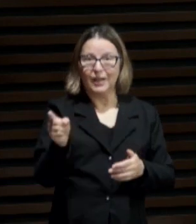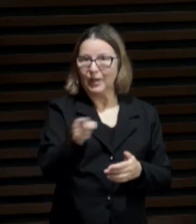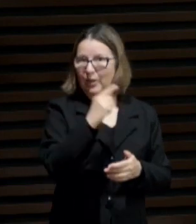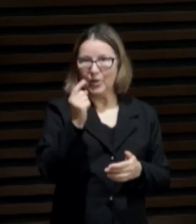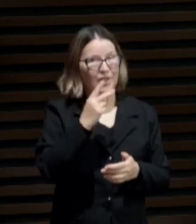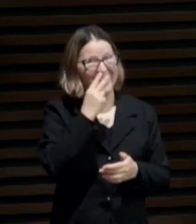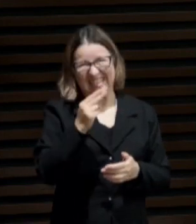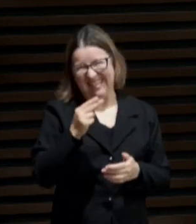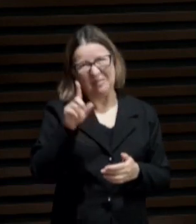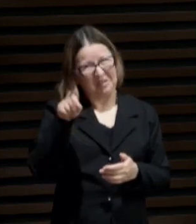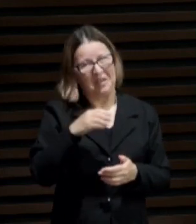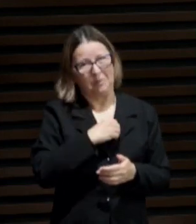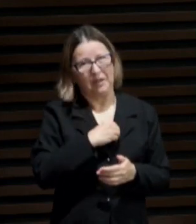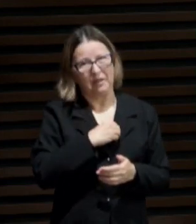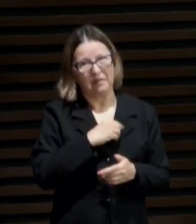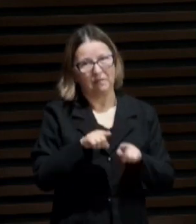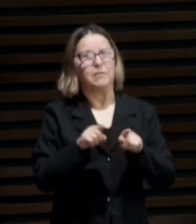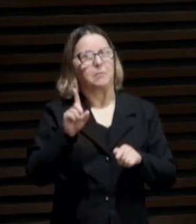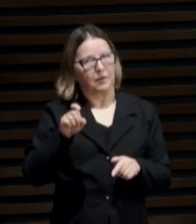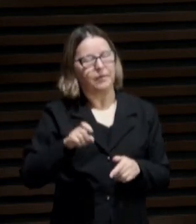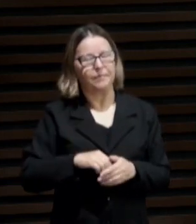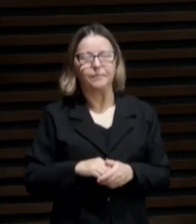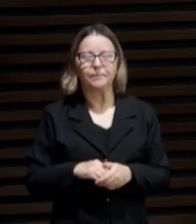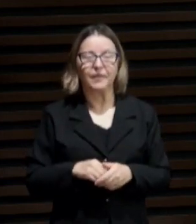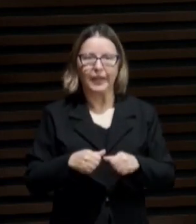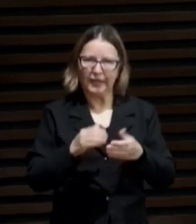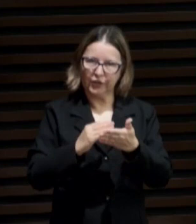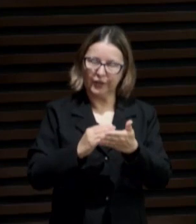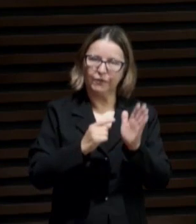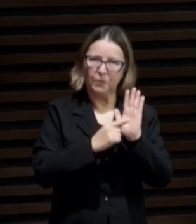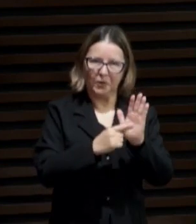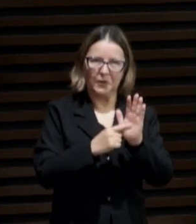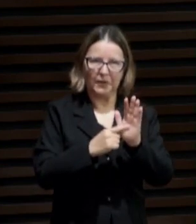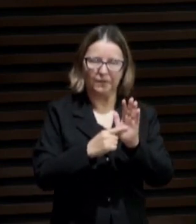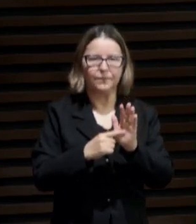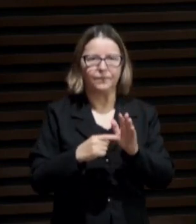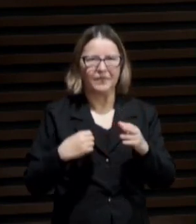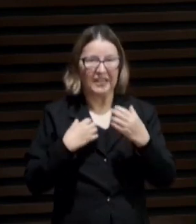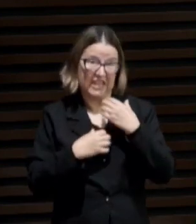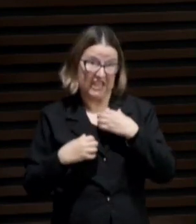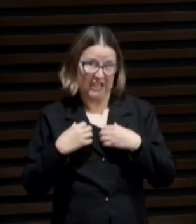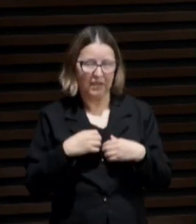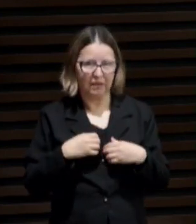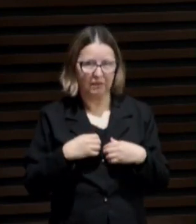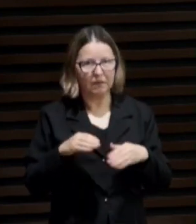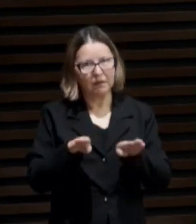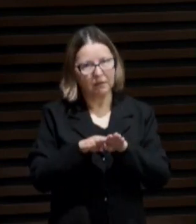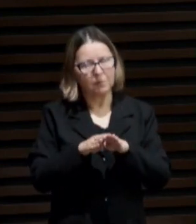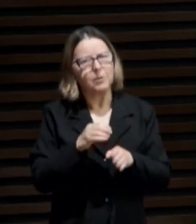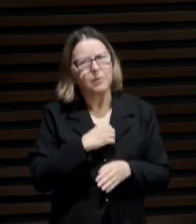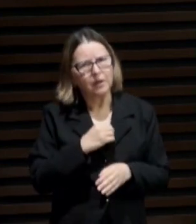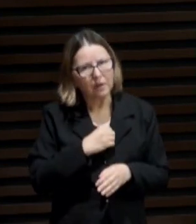no índice do livro dele, ele vai falar desses pecados, ansiedade. Você pensa que a ansiedade não é pecado? É